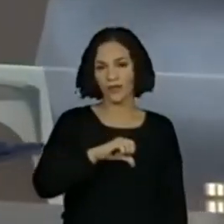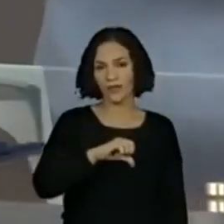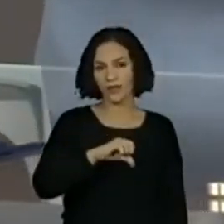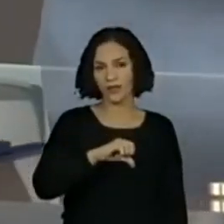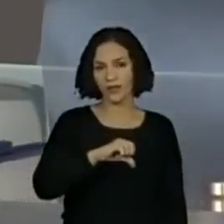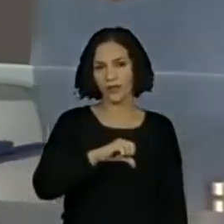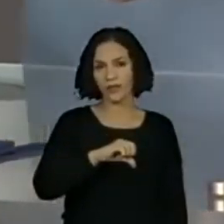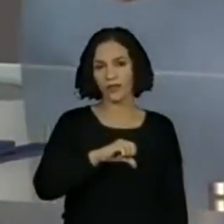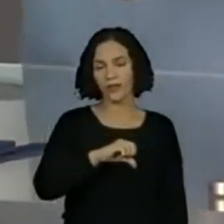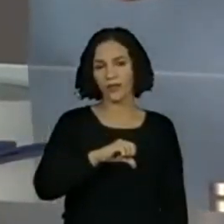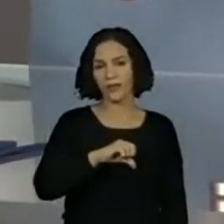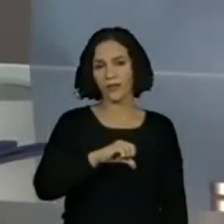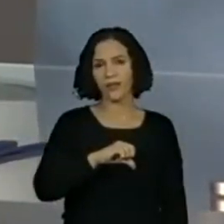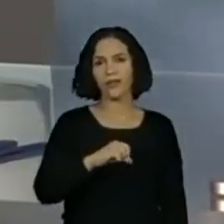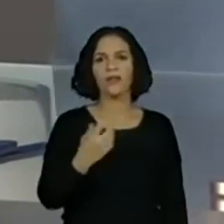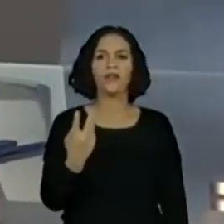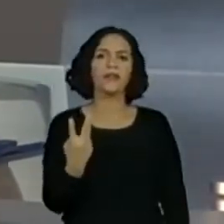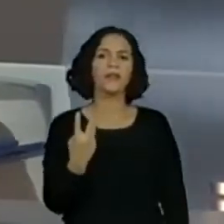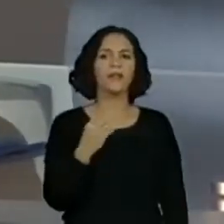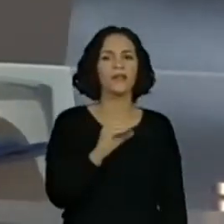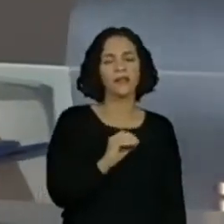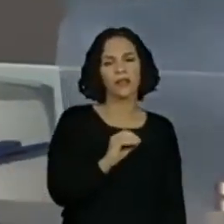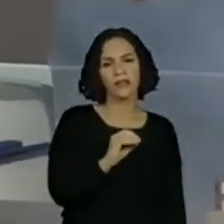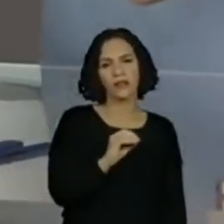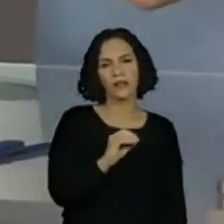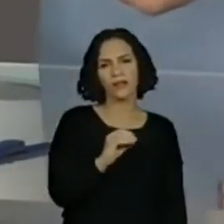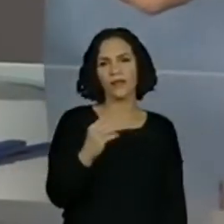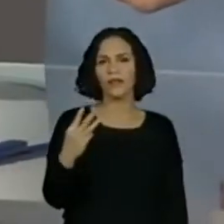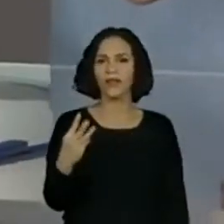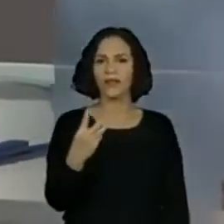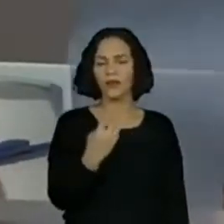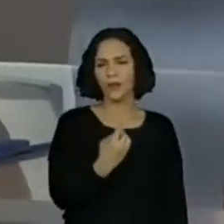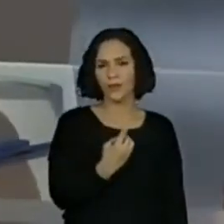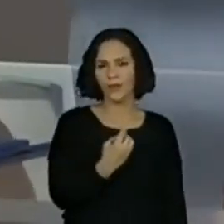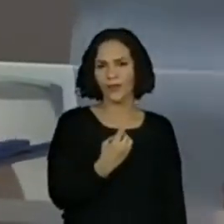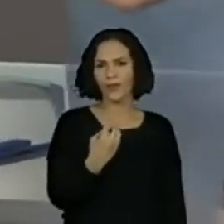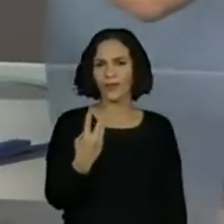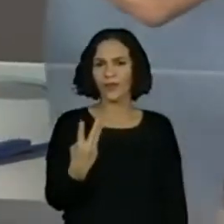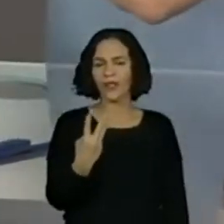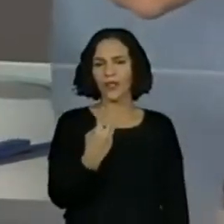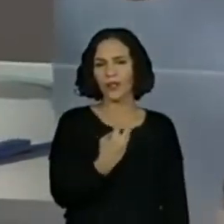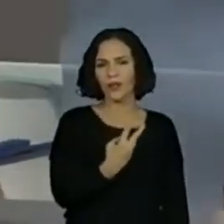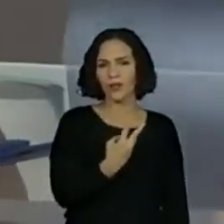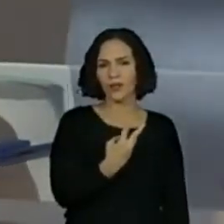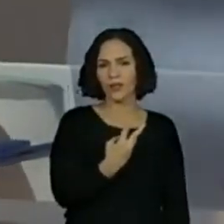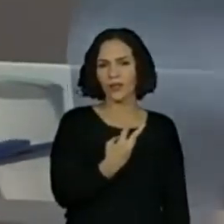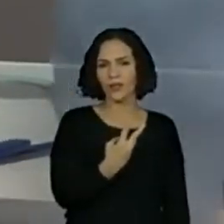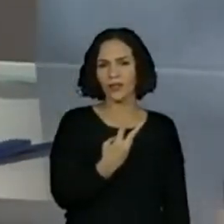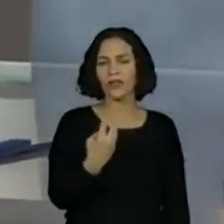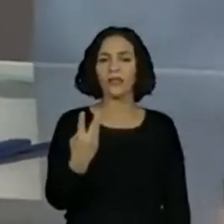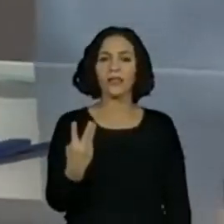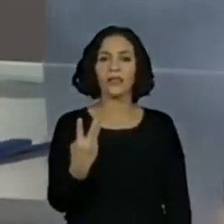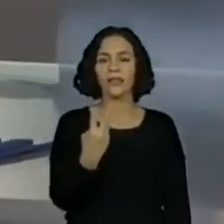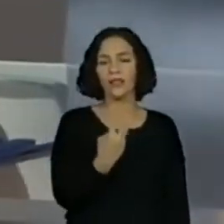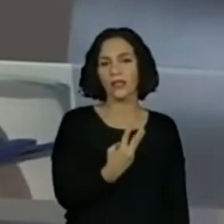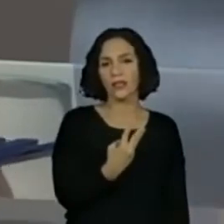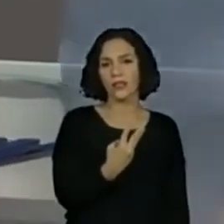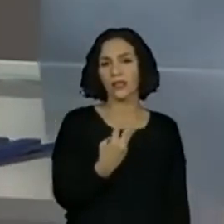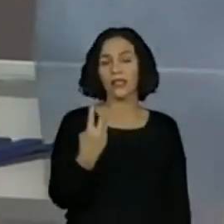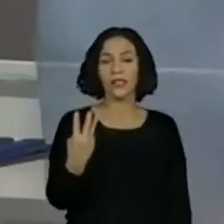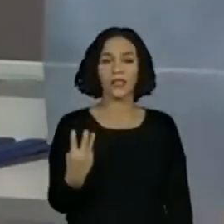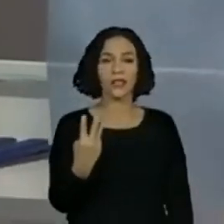29, 30. 31, 32,